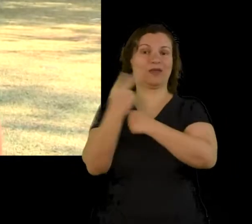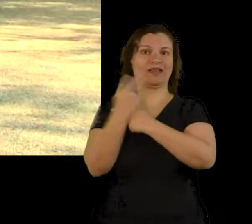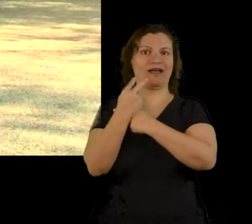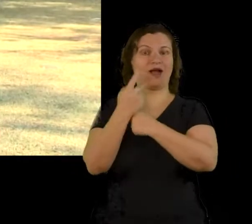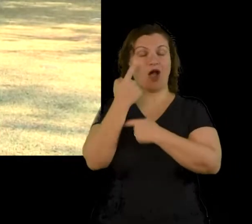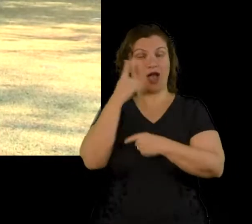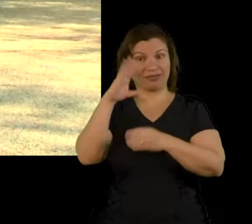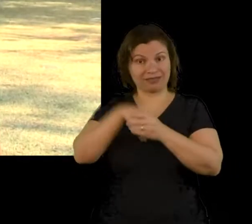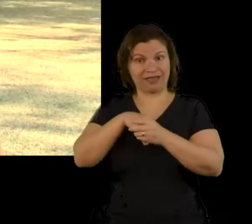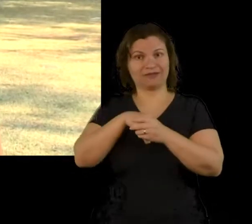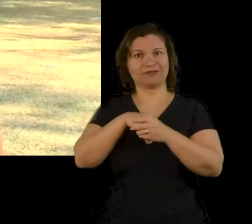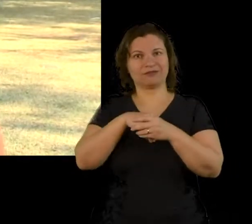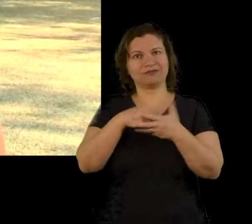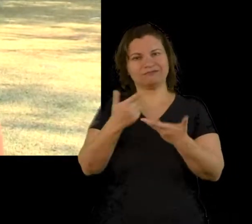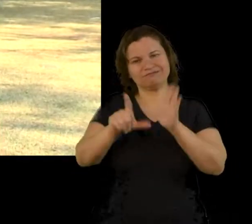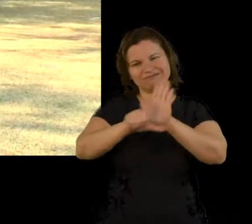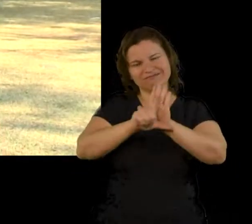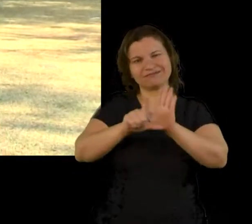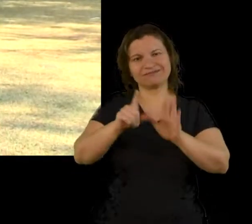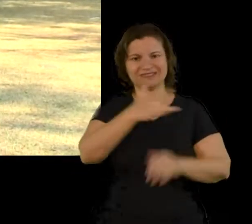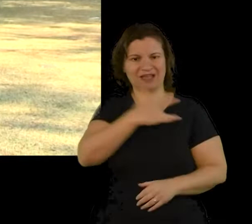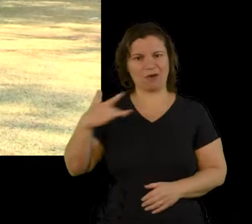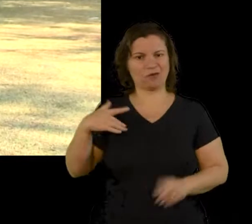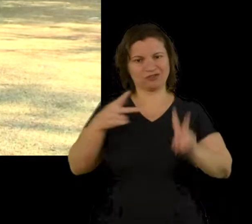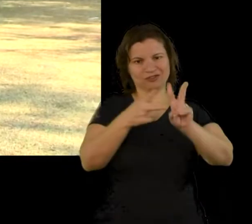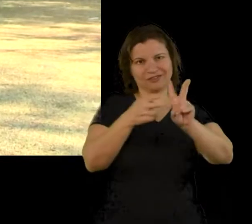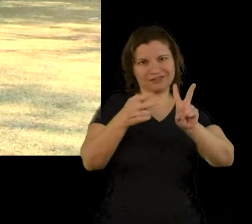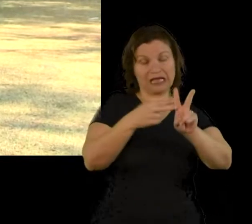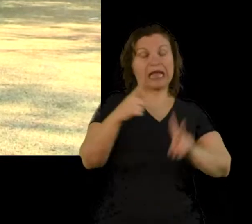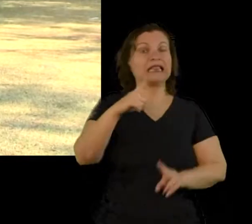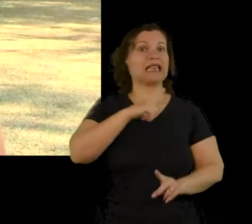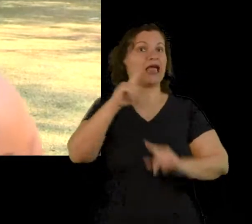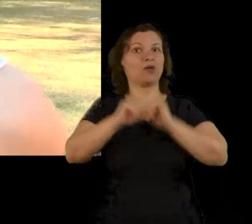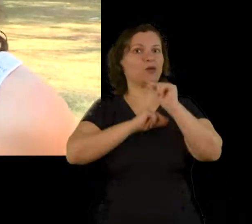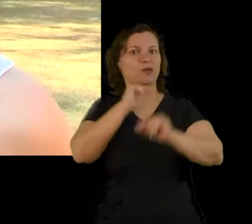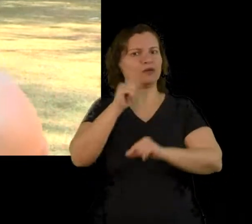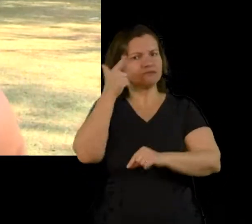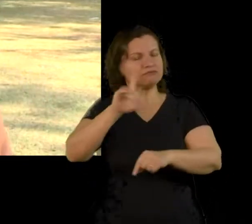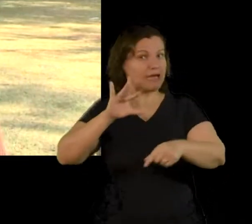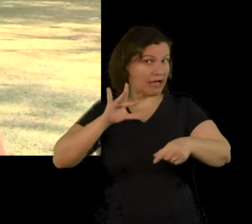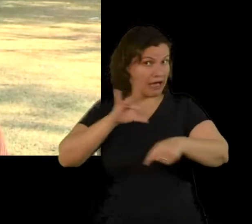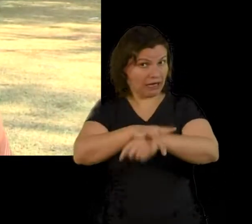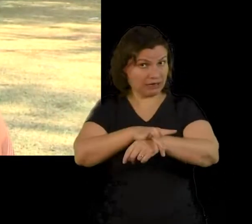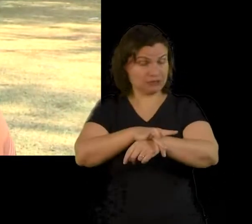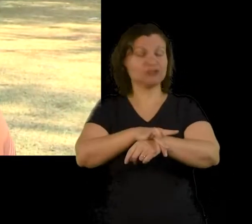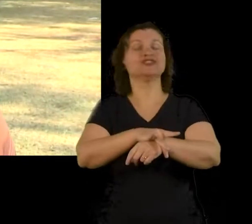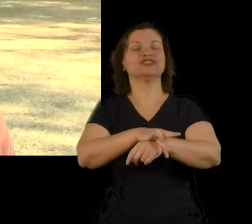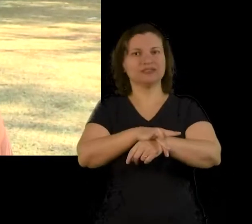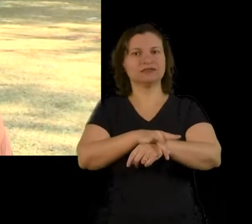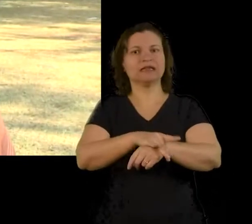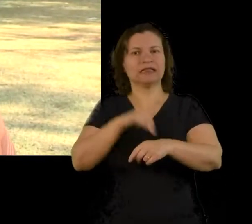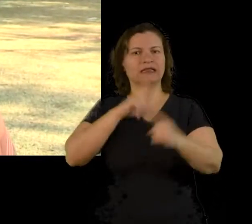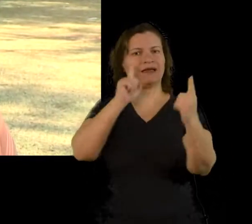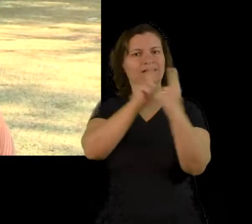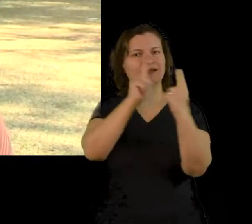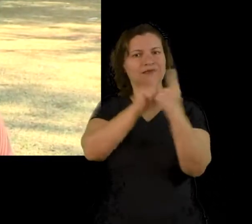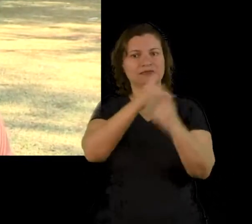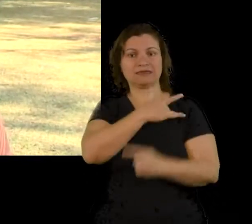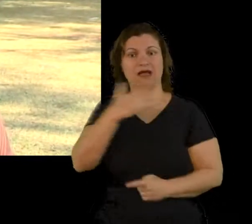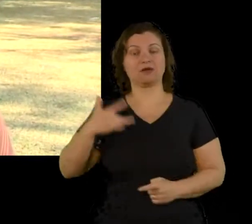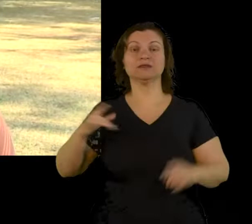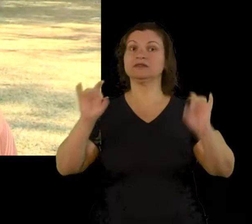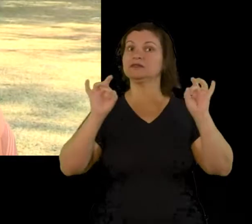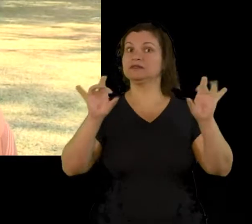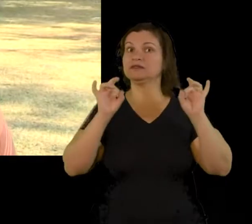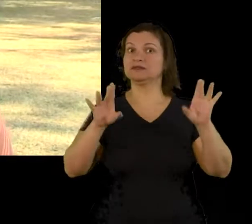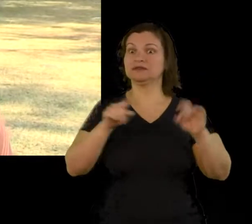dentro das leis que vão falar sobre a saúde indígena, a gente vai ter a garantia de ter um atendimento de saúde